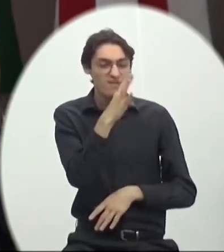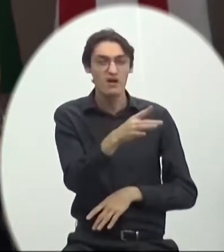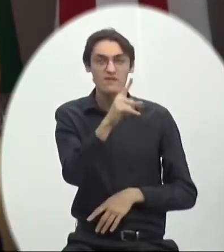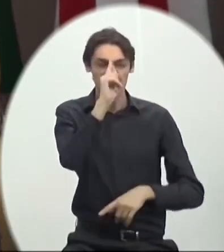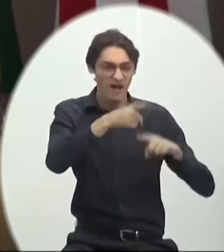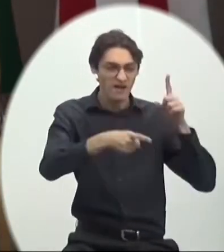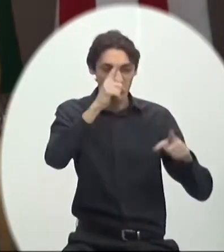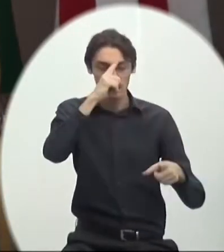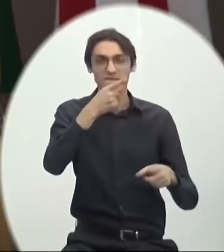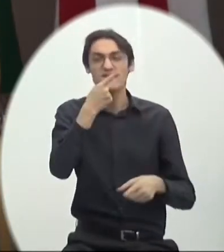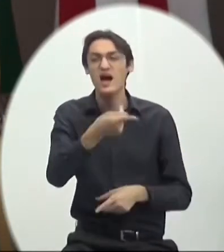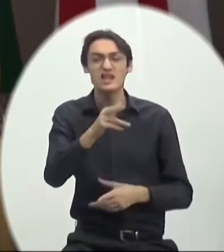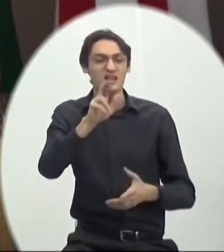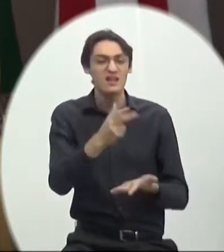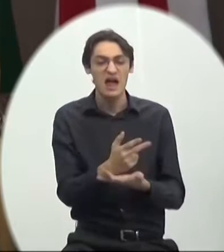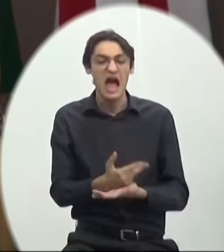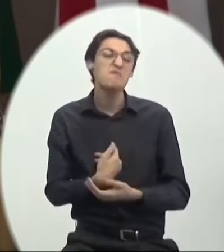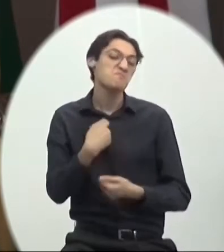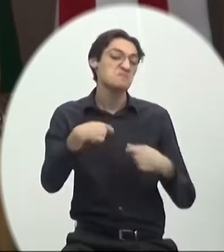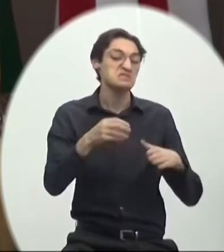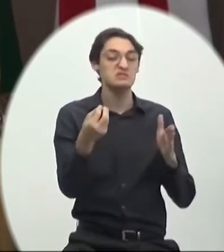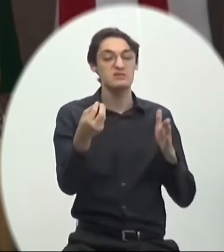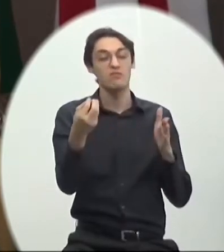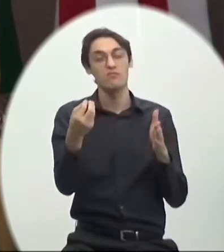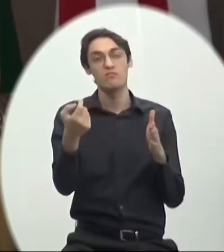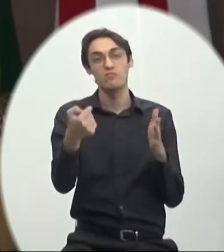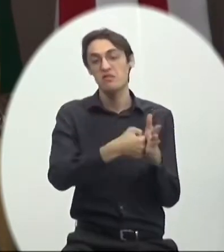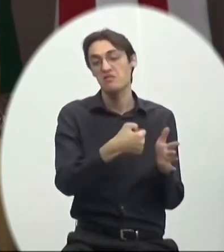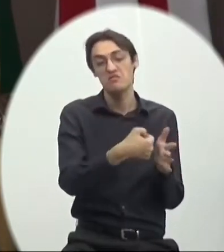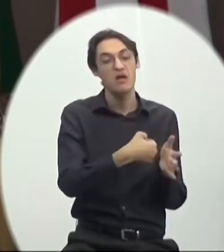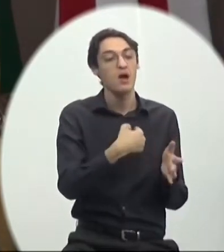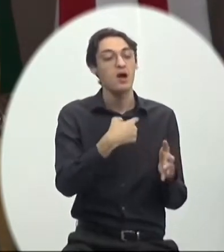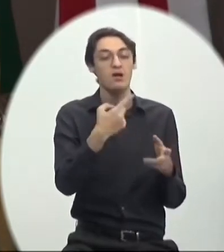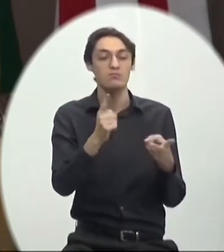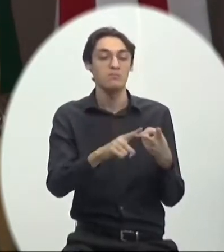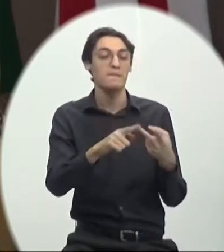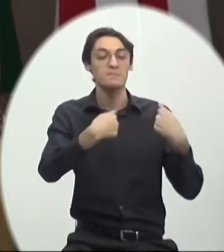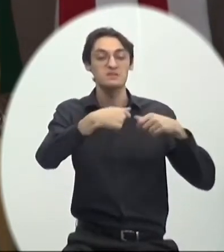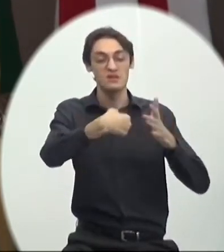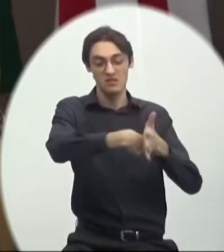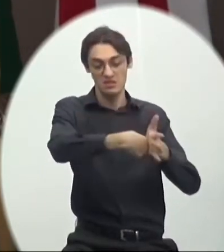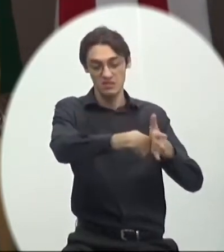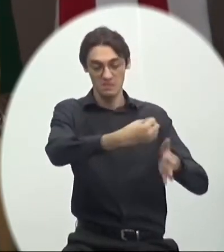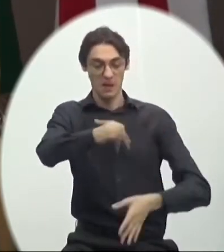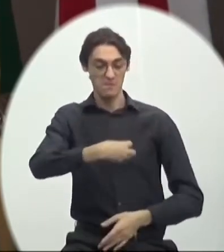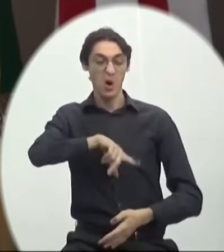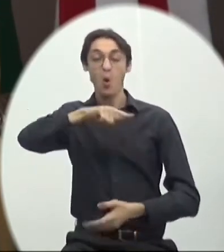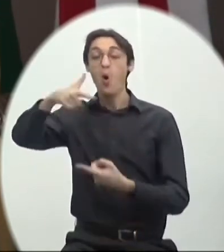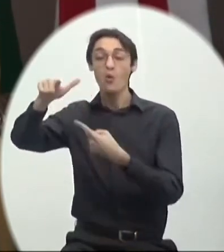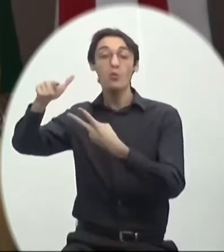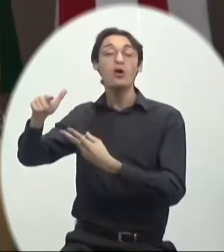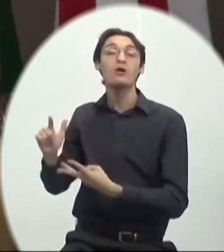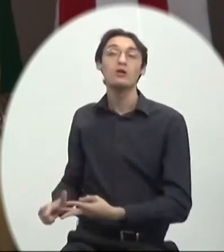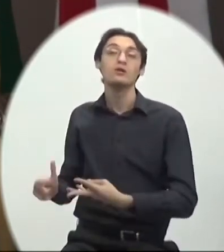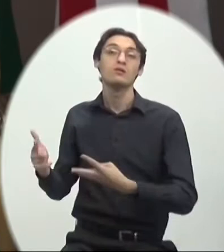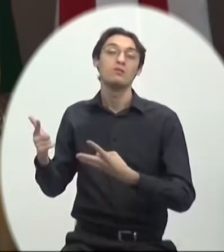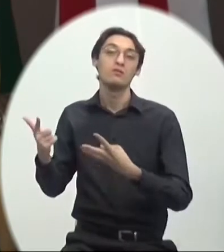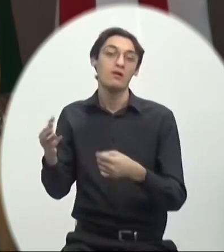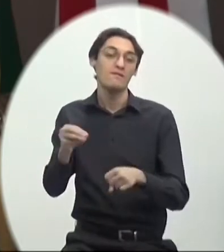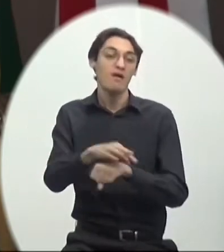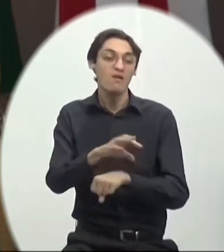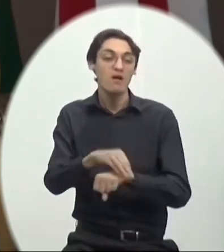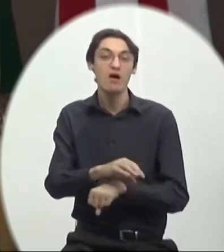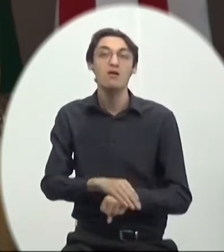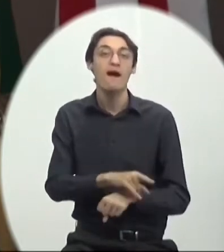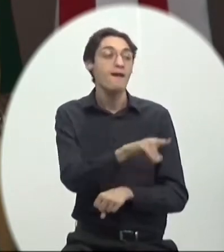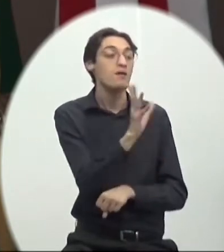fica até 15 dias internado no mesmo hospital, aguardando que faça todos esses exames